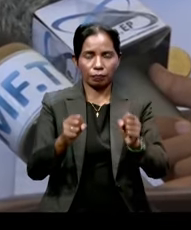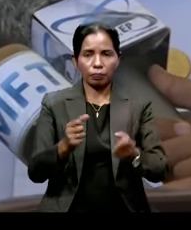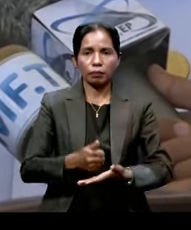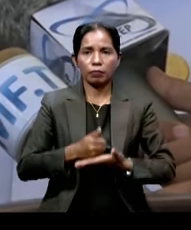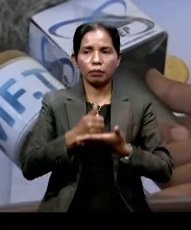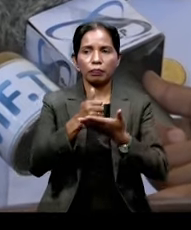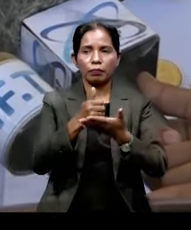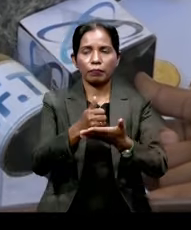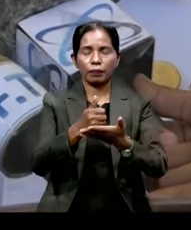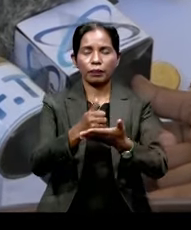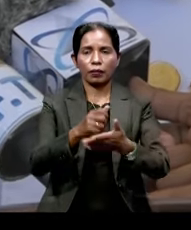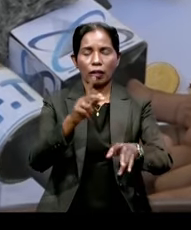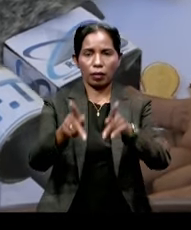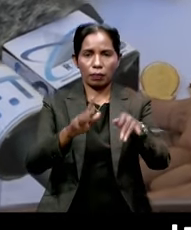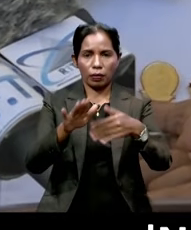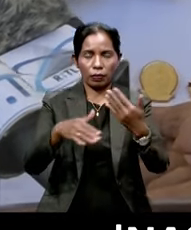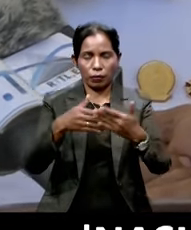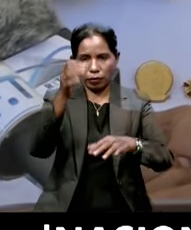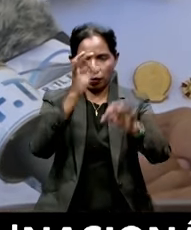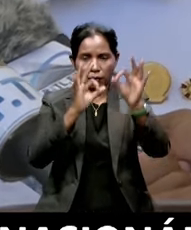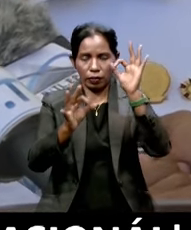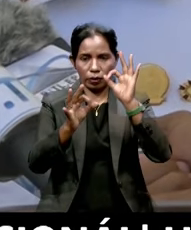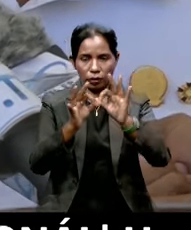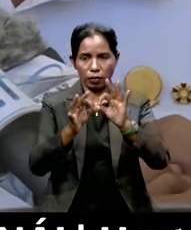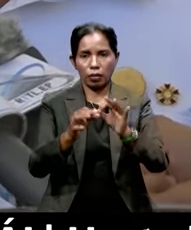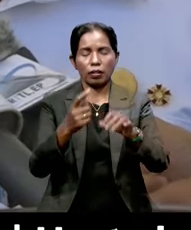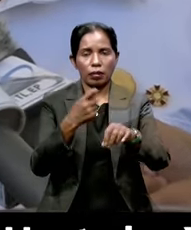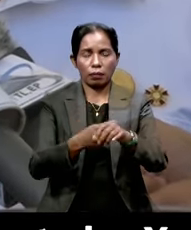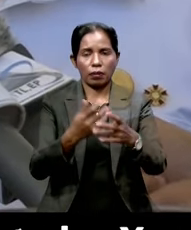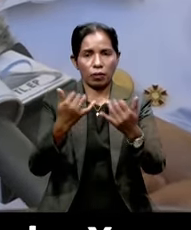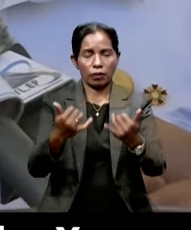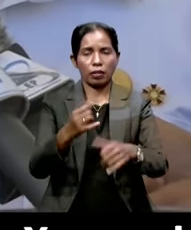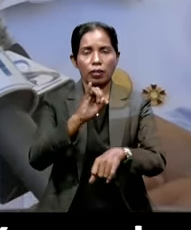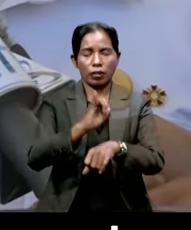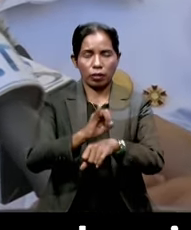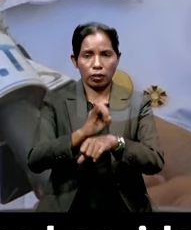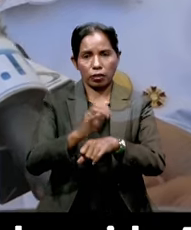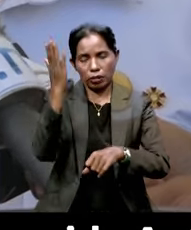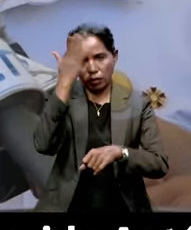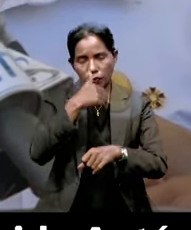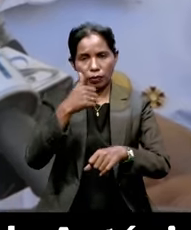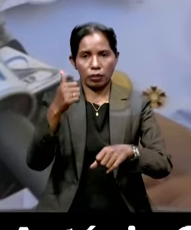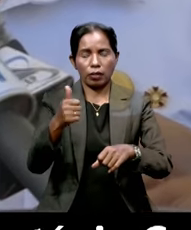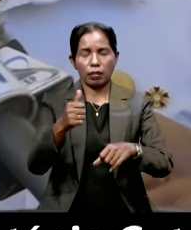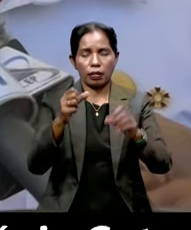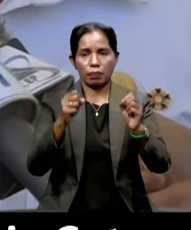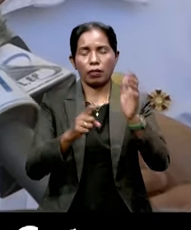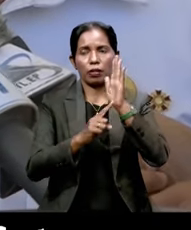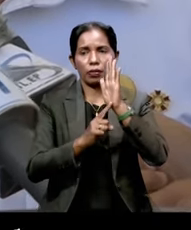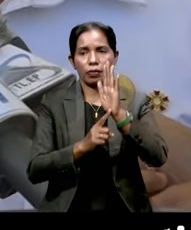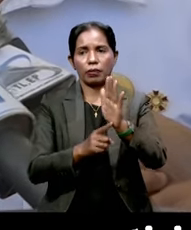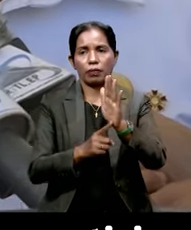facilita Sarane Sernia Fiar, e ao mesmo tempo a igreja Ninia Furak, Ninia Beleza, né? Saindo